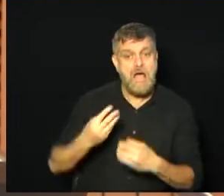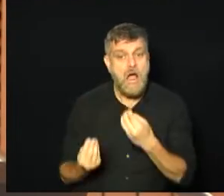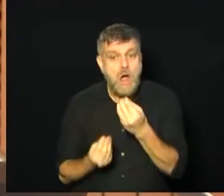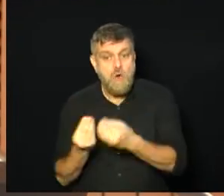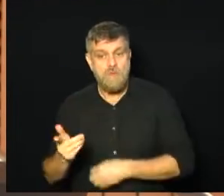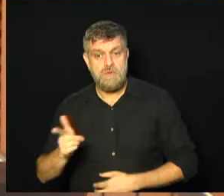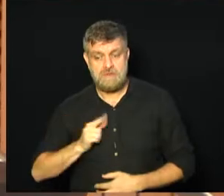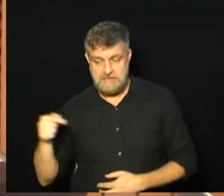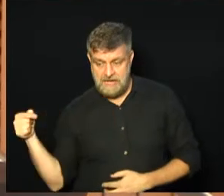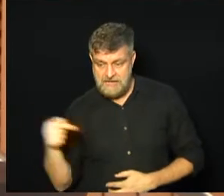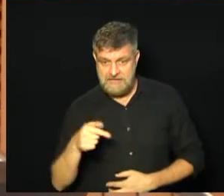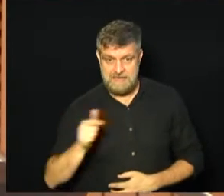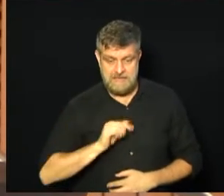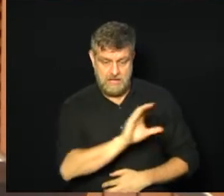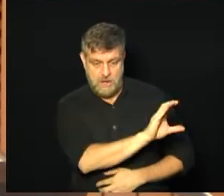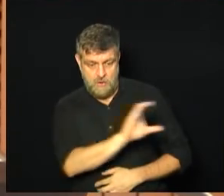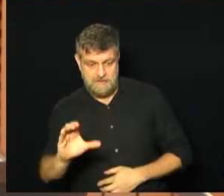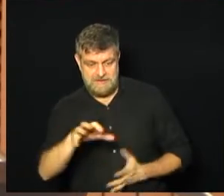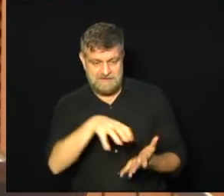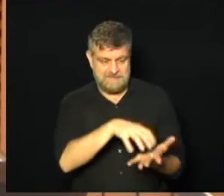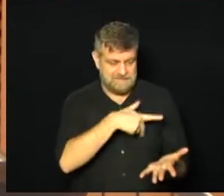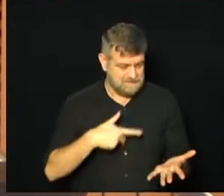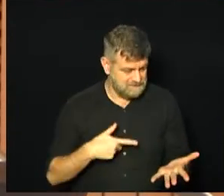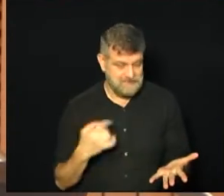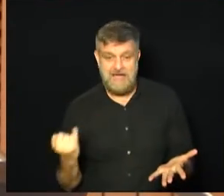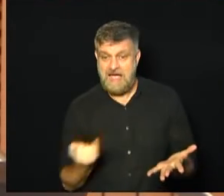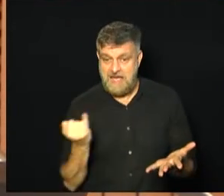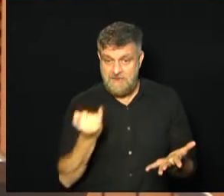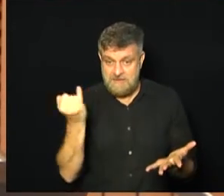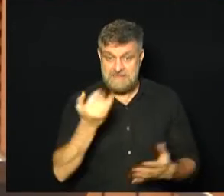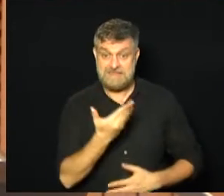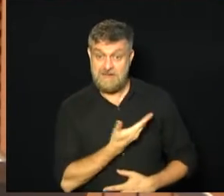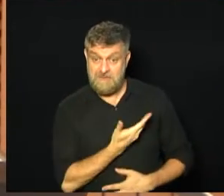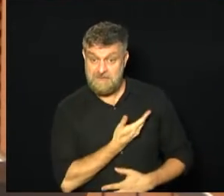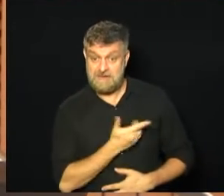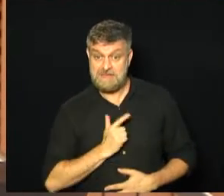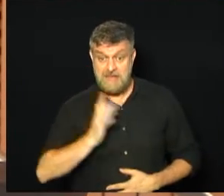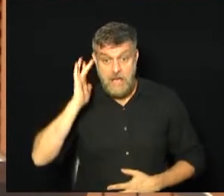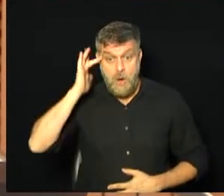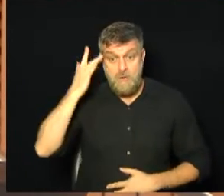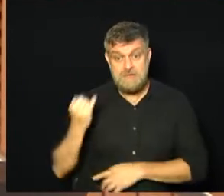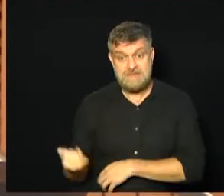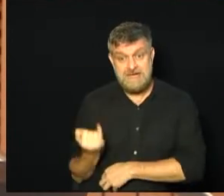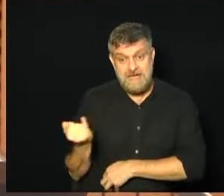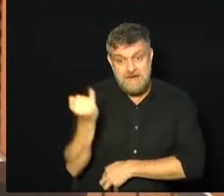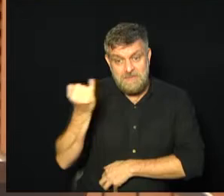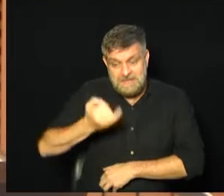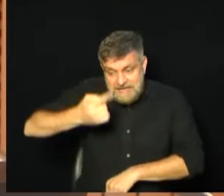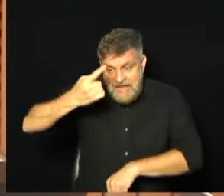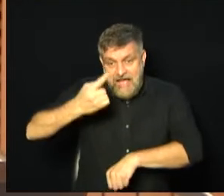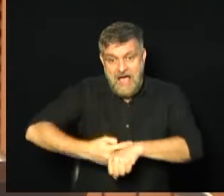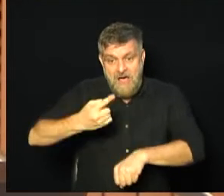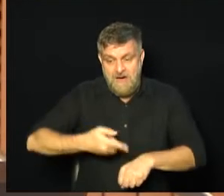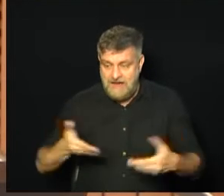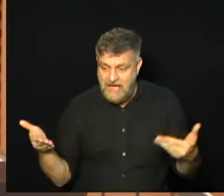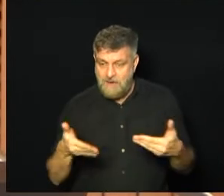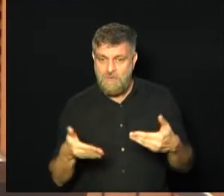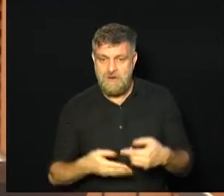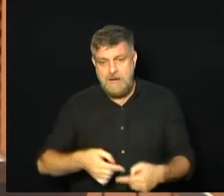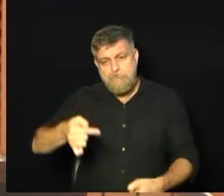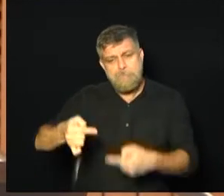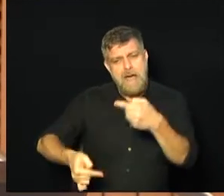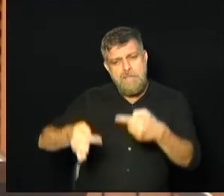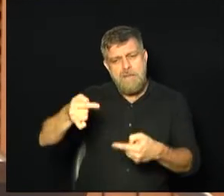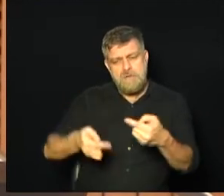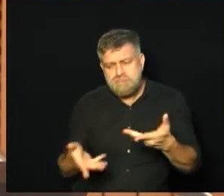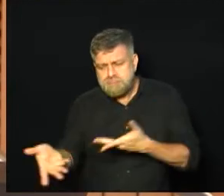temos outros coordenadores da unidade, que eu acho que é importante, que são colegas. Acho que é importante a gente, nesse espaço, fazer essa discussão.